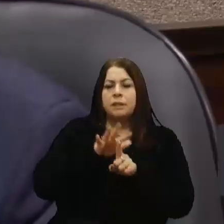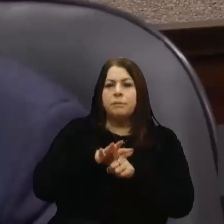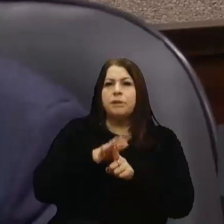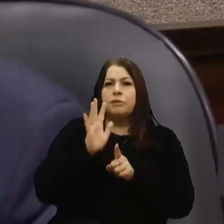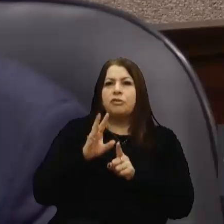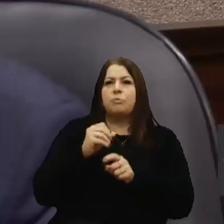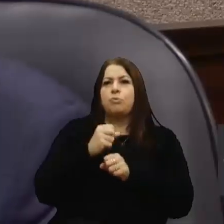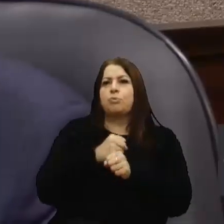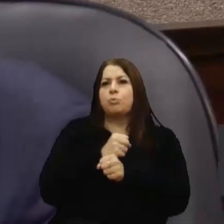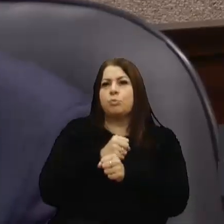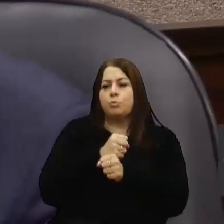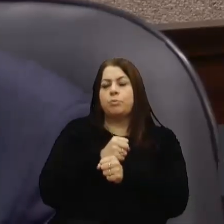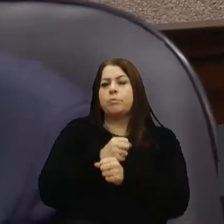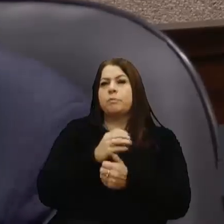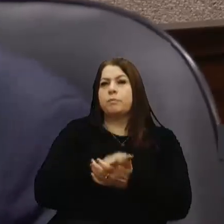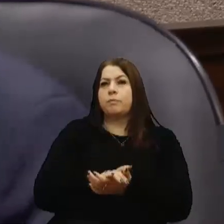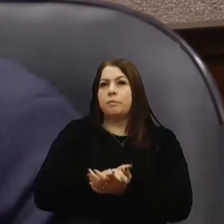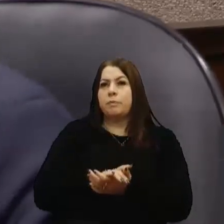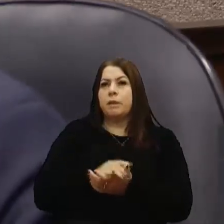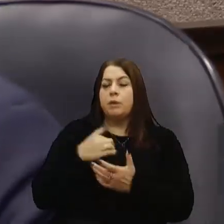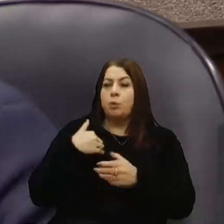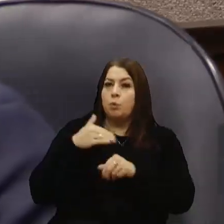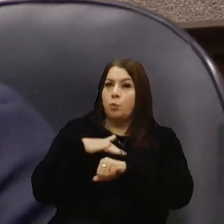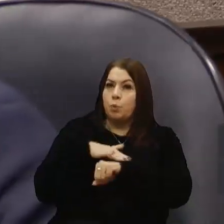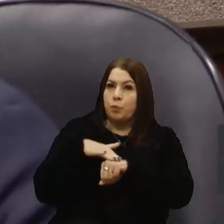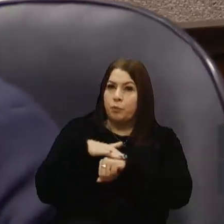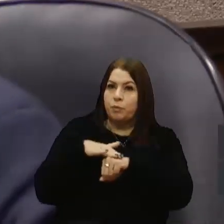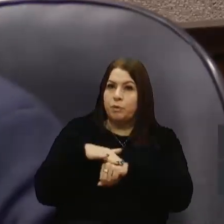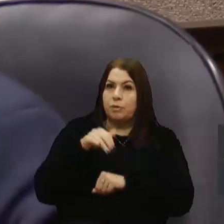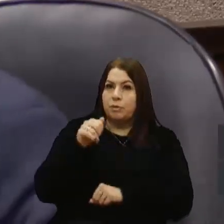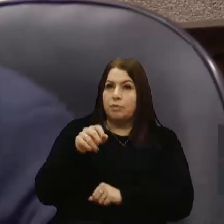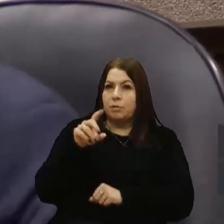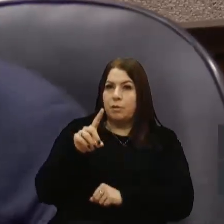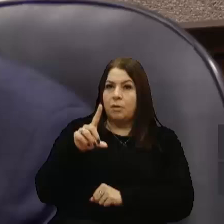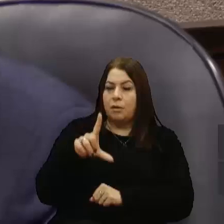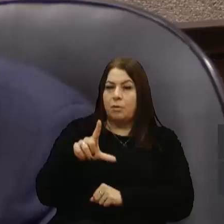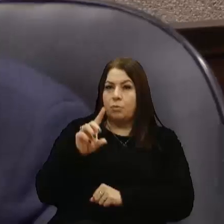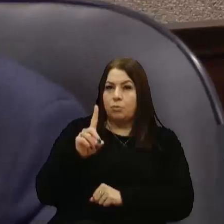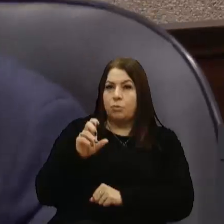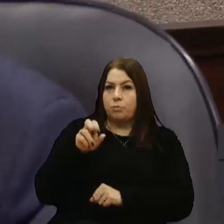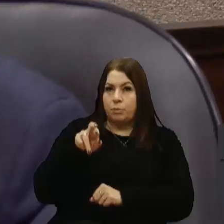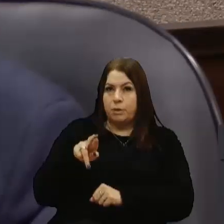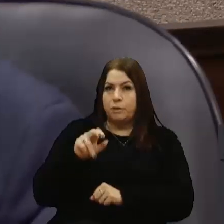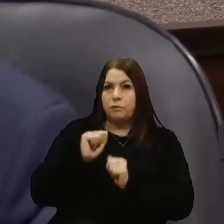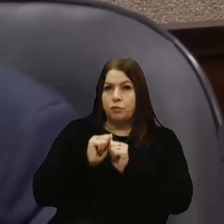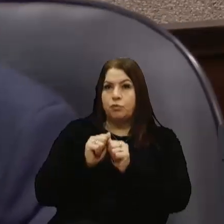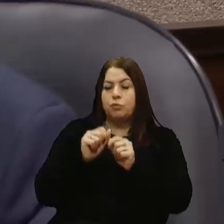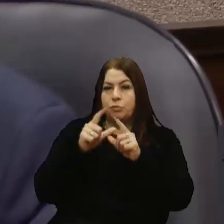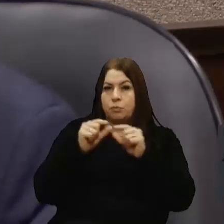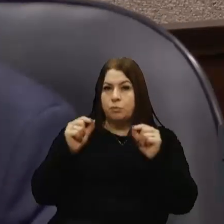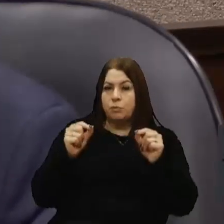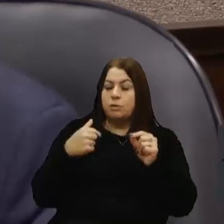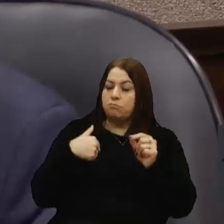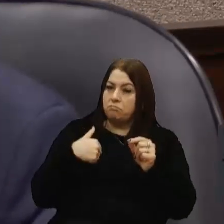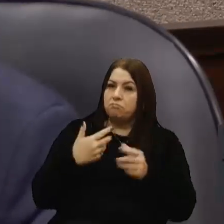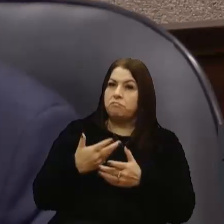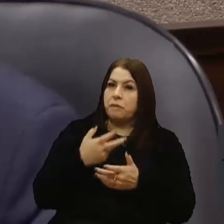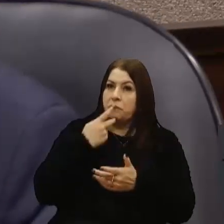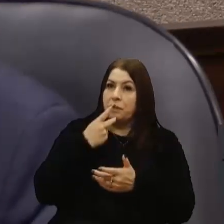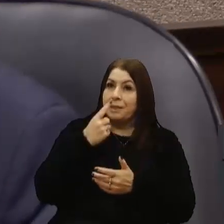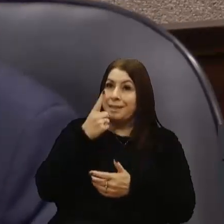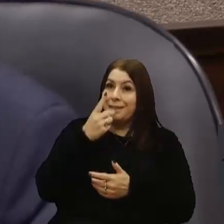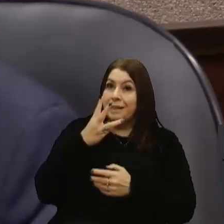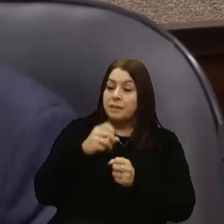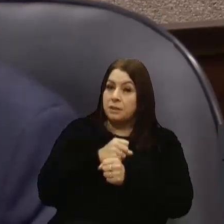já de muitos anos. Eu conversava com o Aldomir, que foi comigo a Brasília, e ele disse: vereador, eu estou há